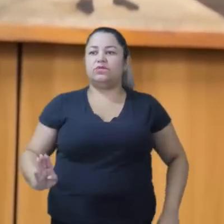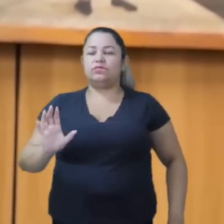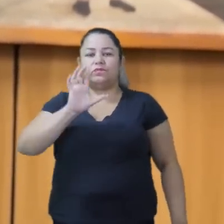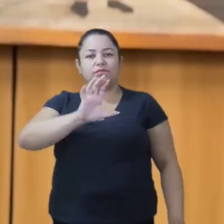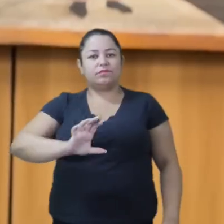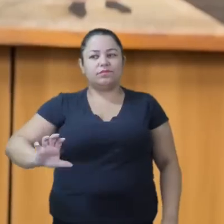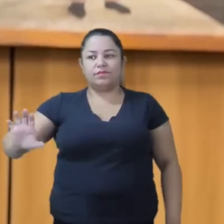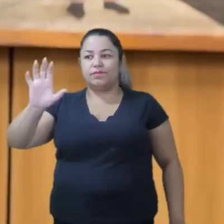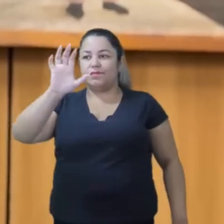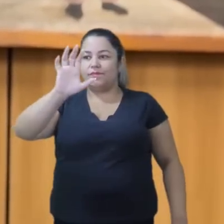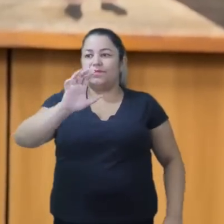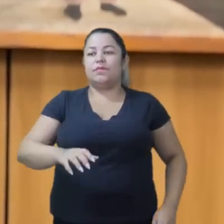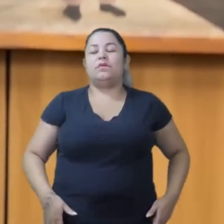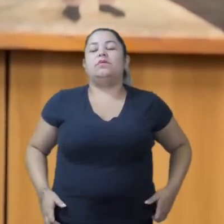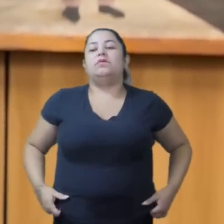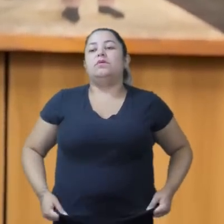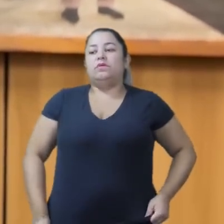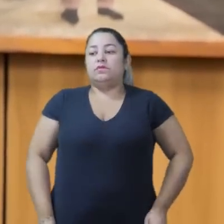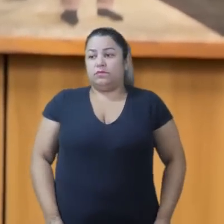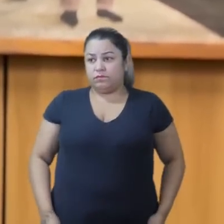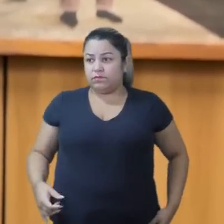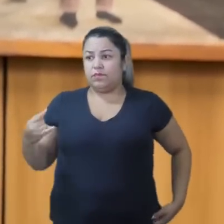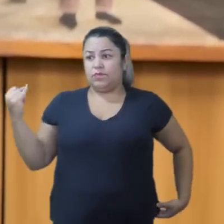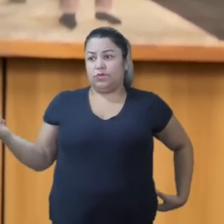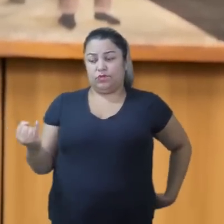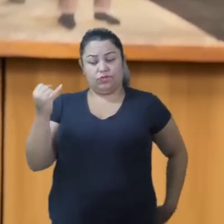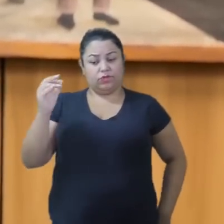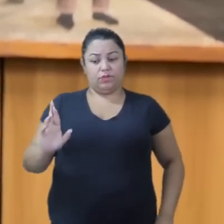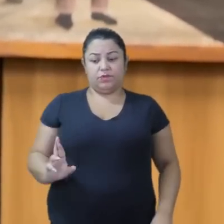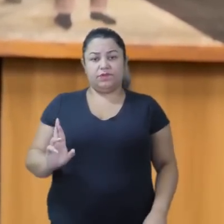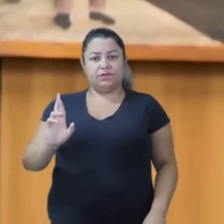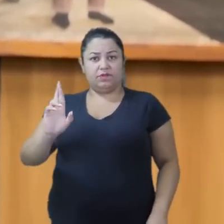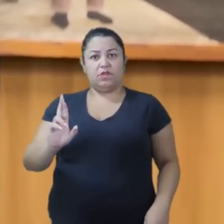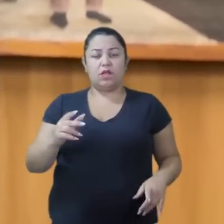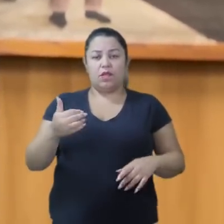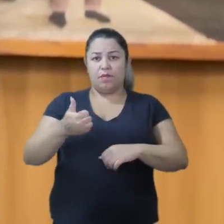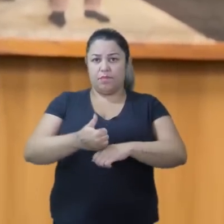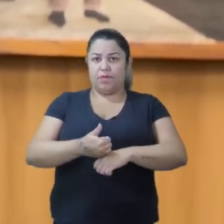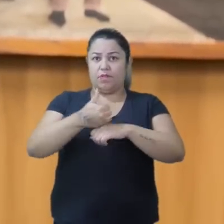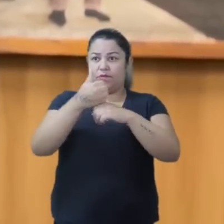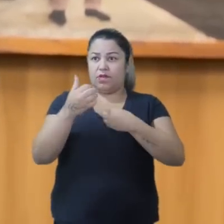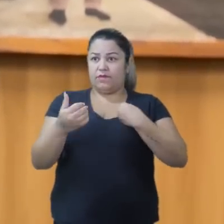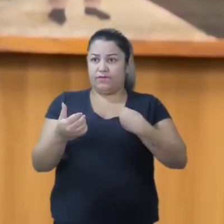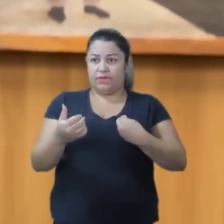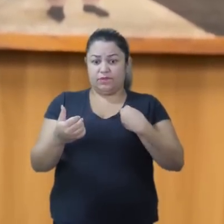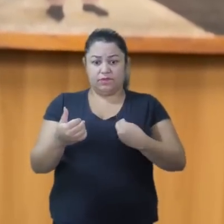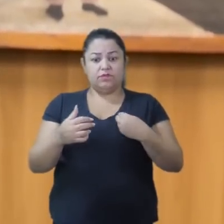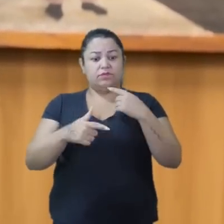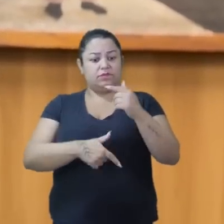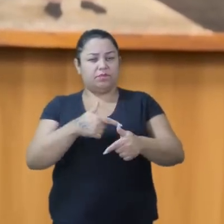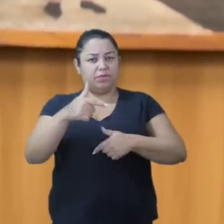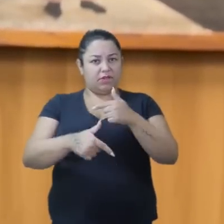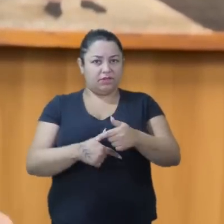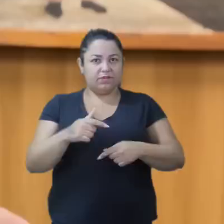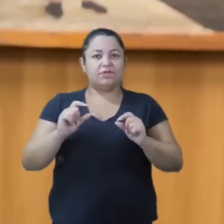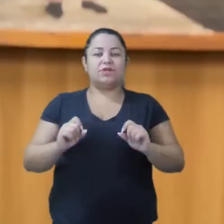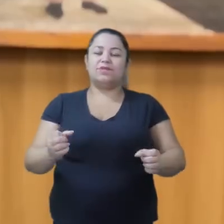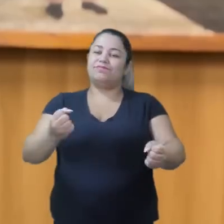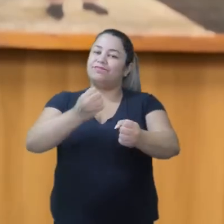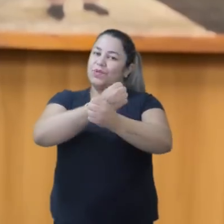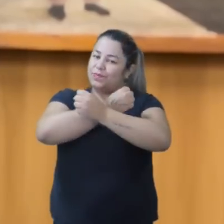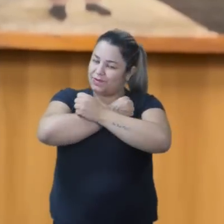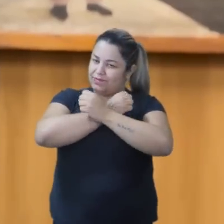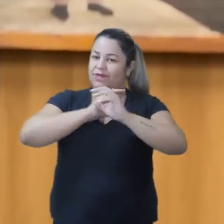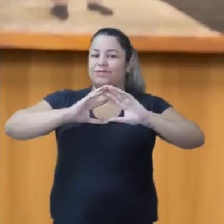ferramenta importante de representação para melhorar a vida de trabalhadores e trabalhadoras. Portanto, quero aqui deixar o meu abraço